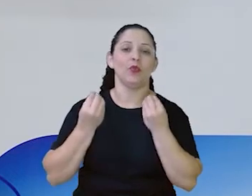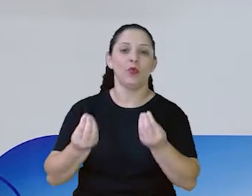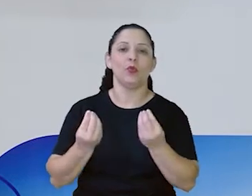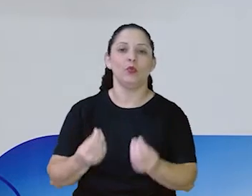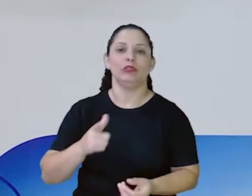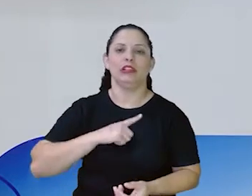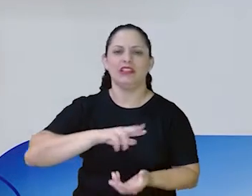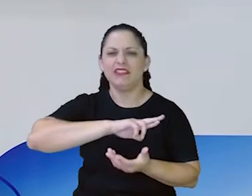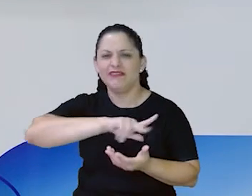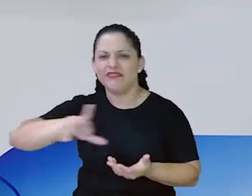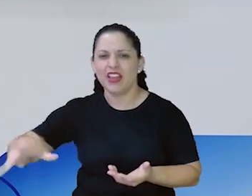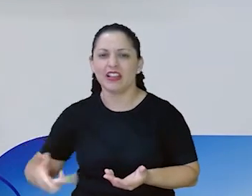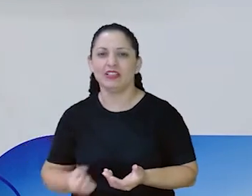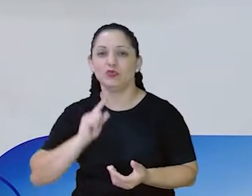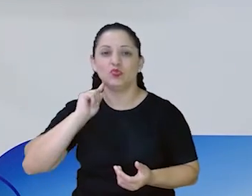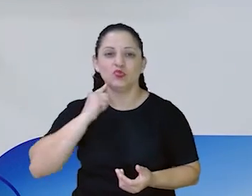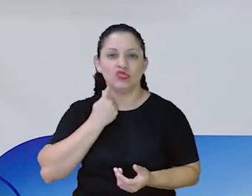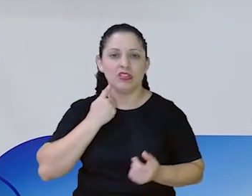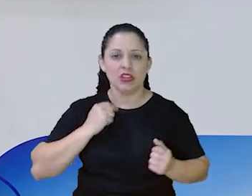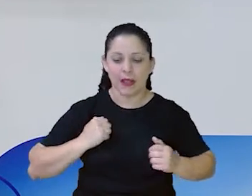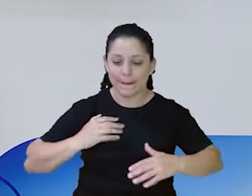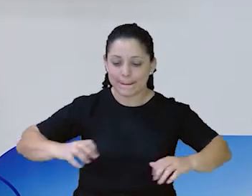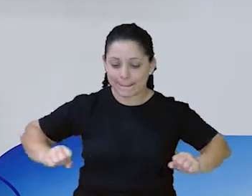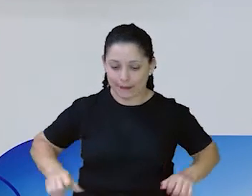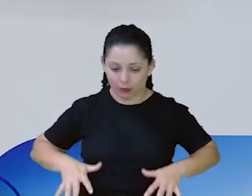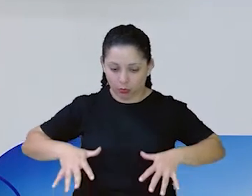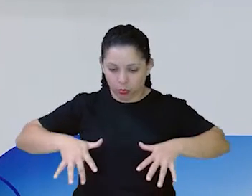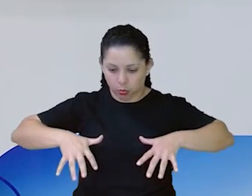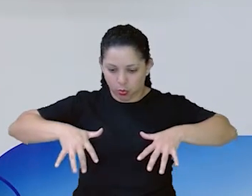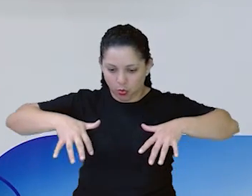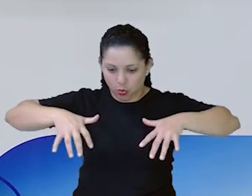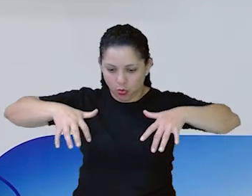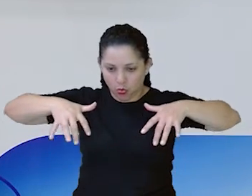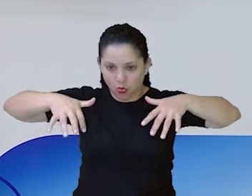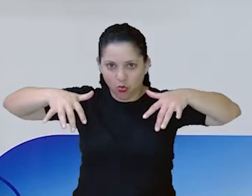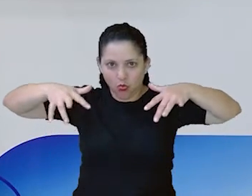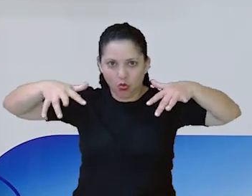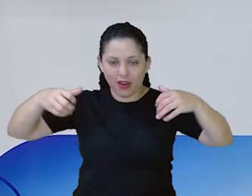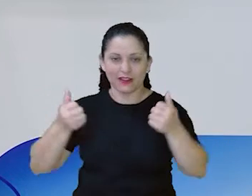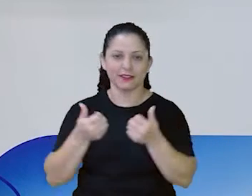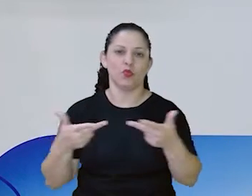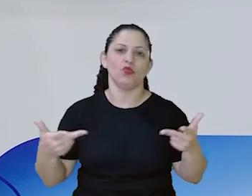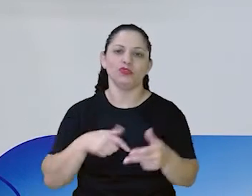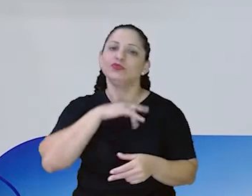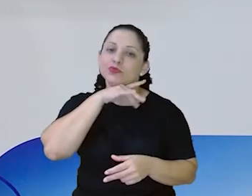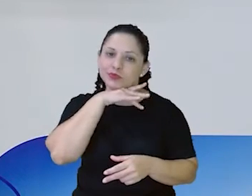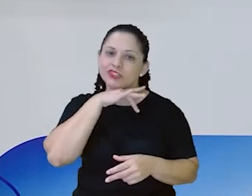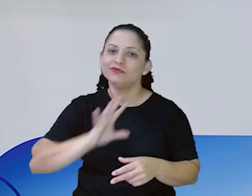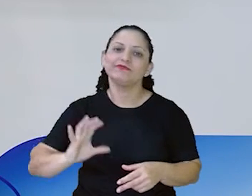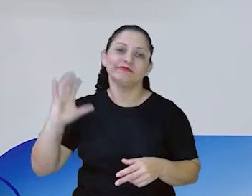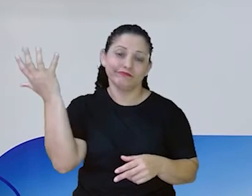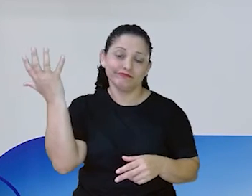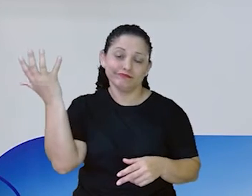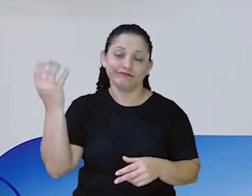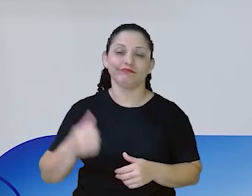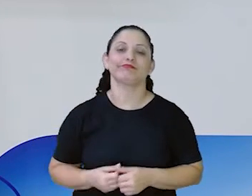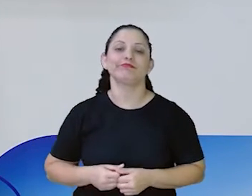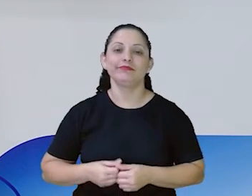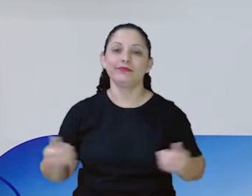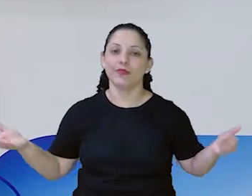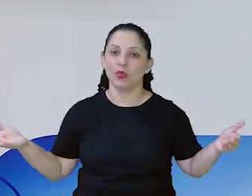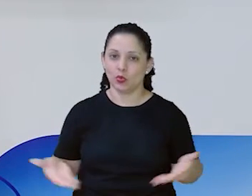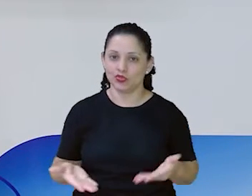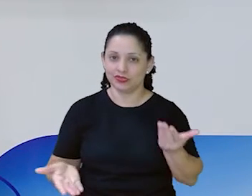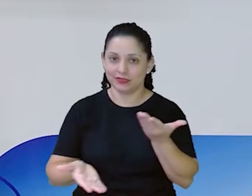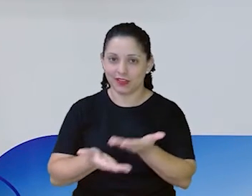de poluição vai aumentando, muitas coisas vão acontecer. Coisas não tão boas assim. Então, nessa aula de